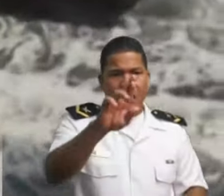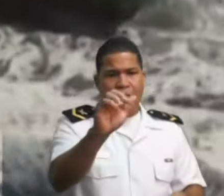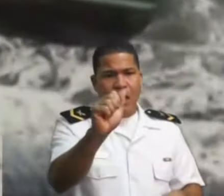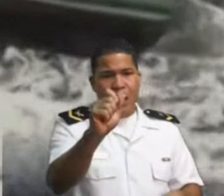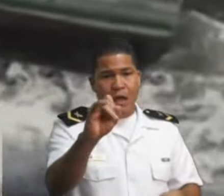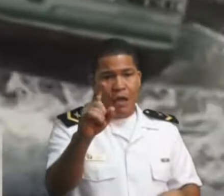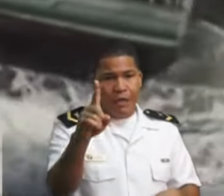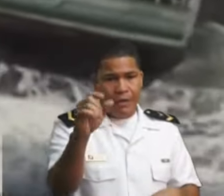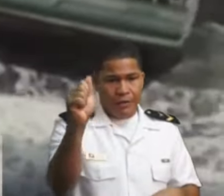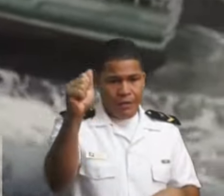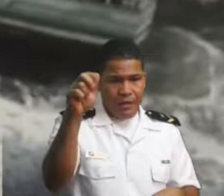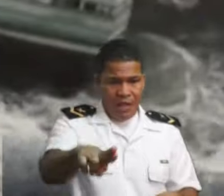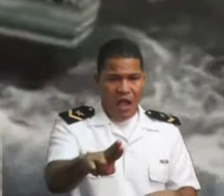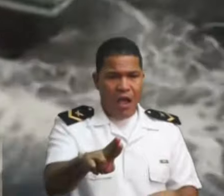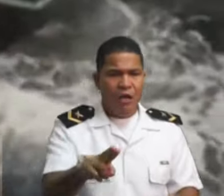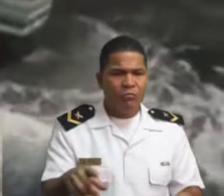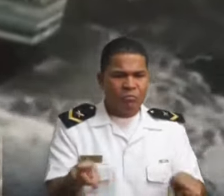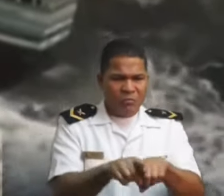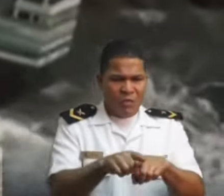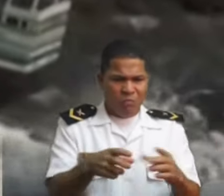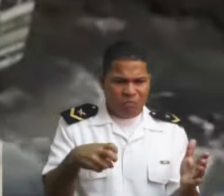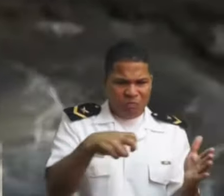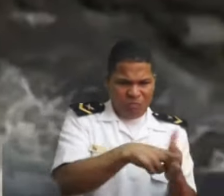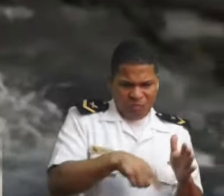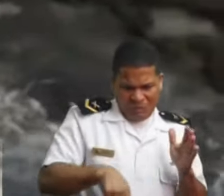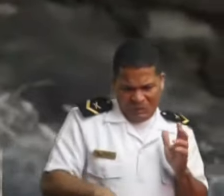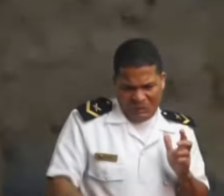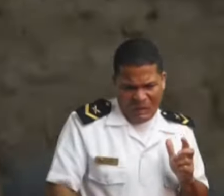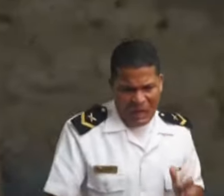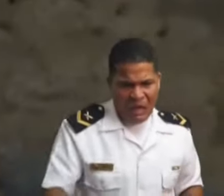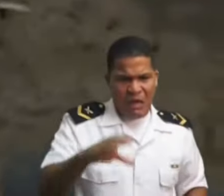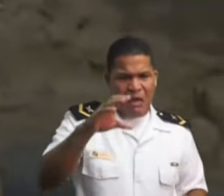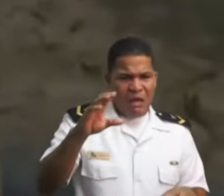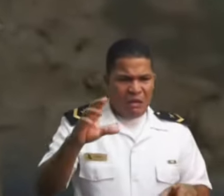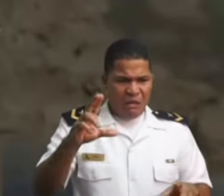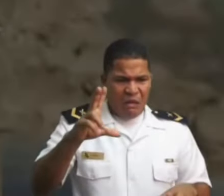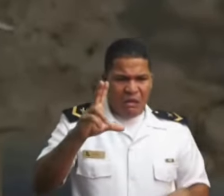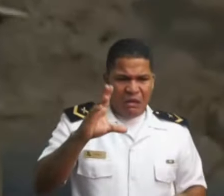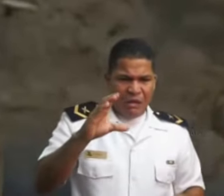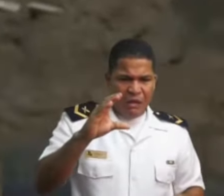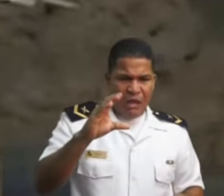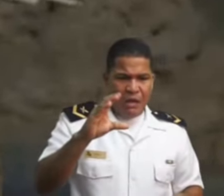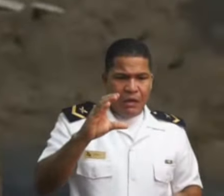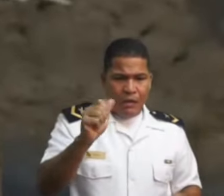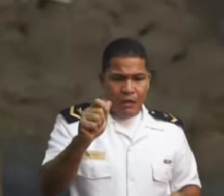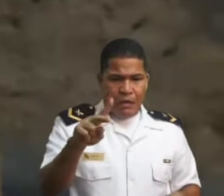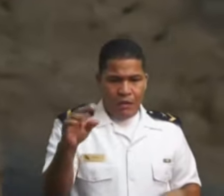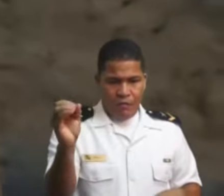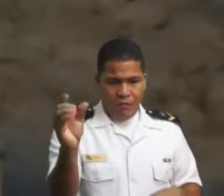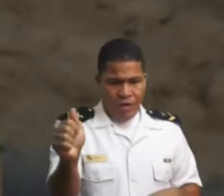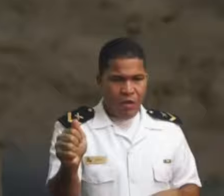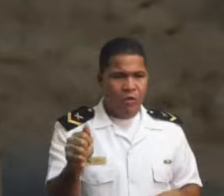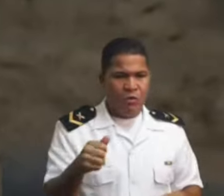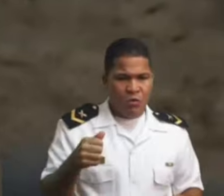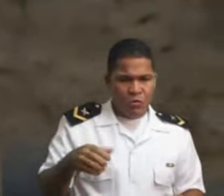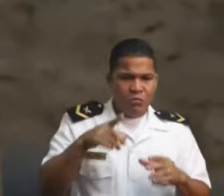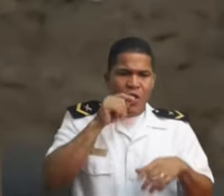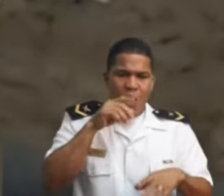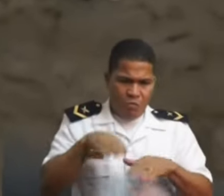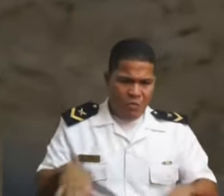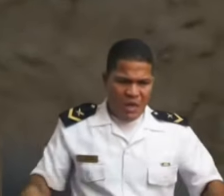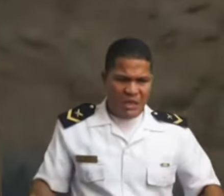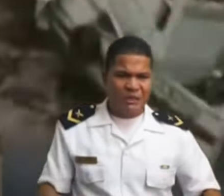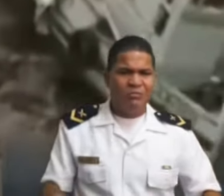o naufrágio da embarcação Cavalo Marinho I, que operava na travessia entre as cidades de Salvador e